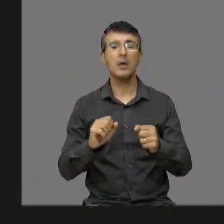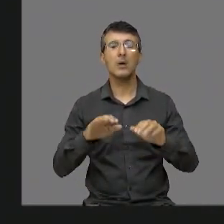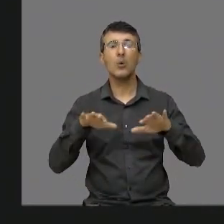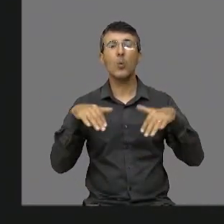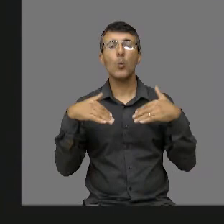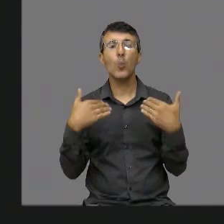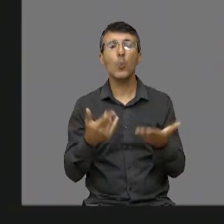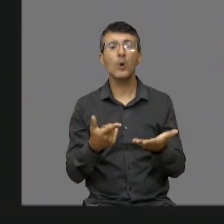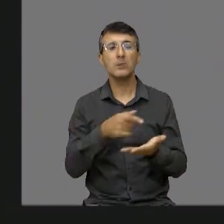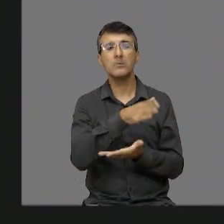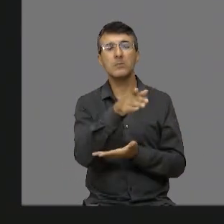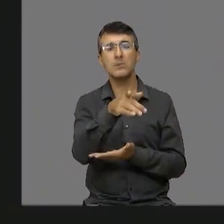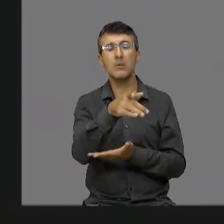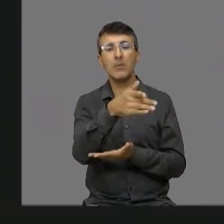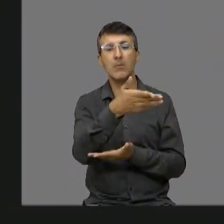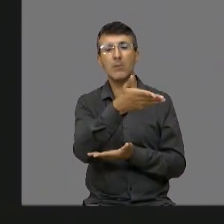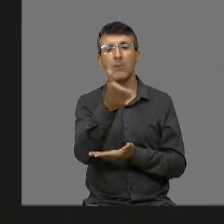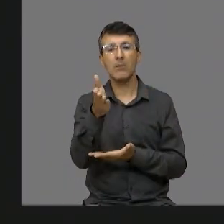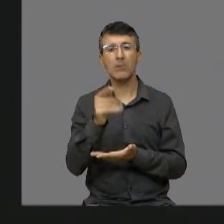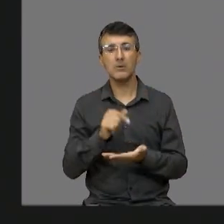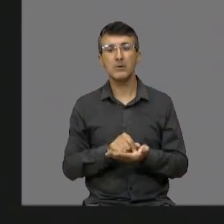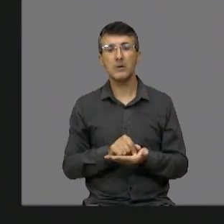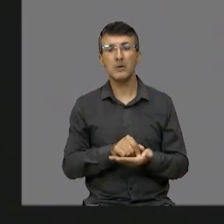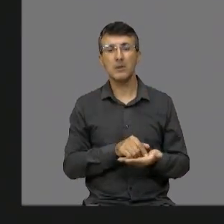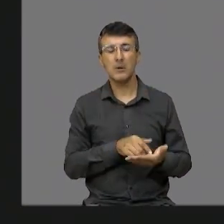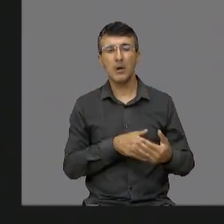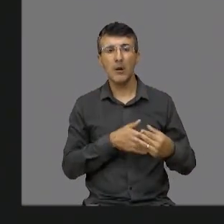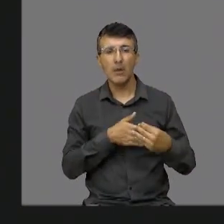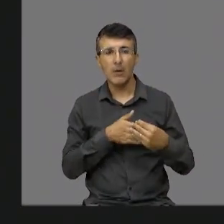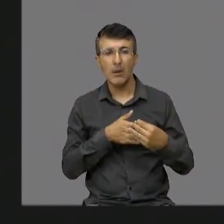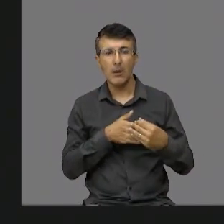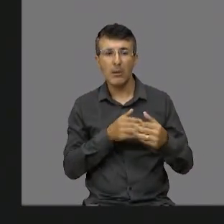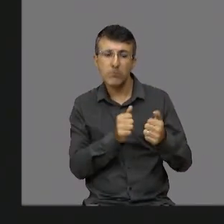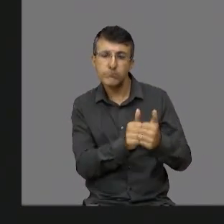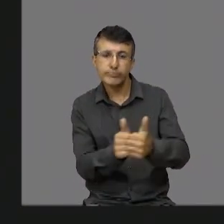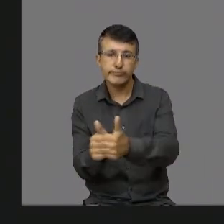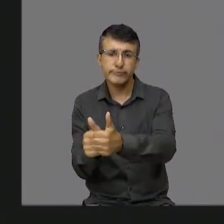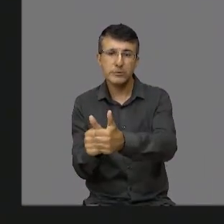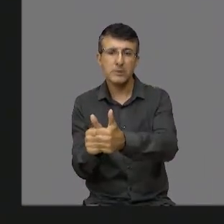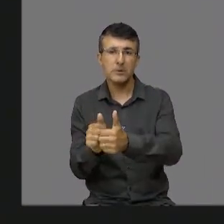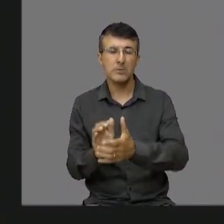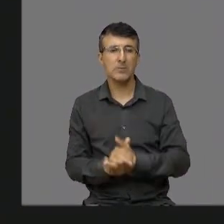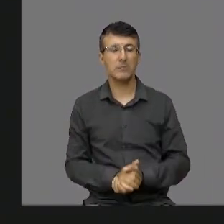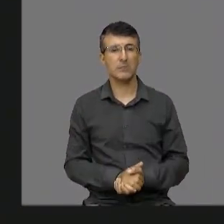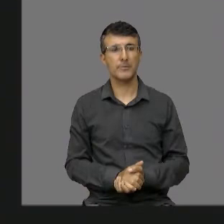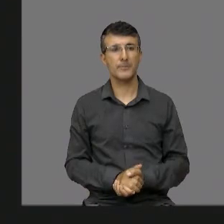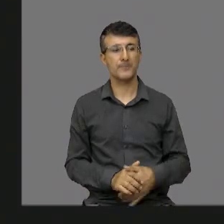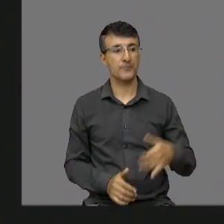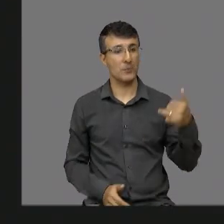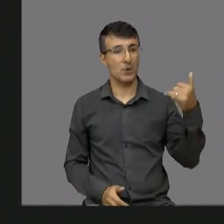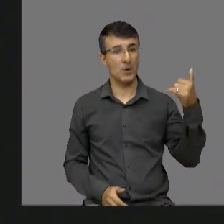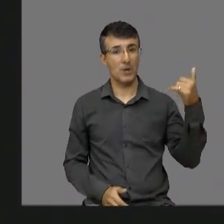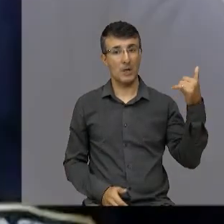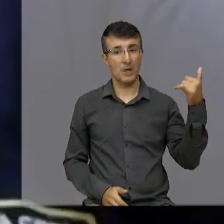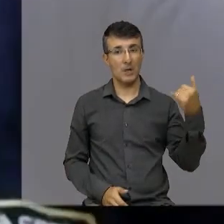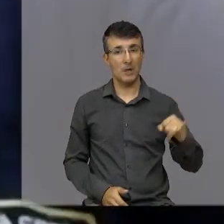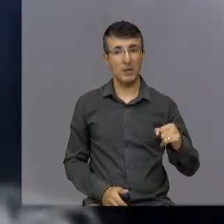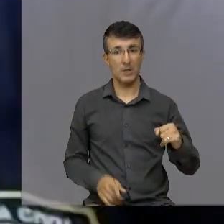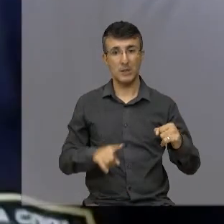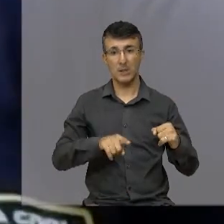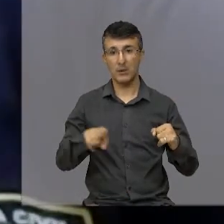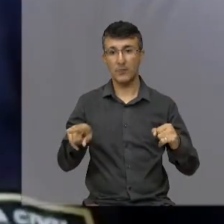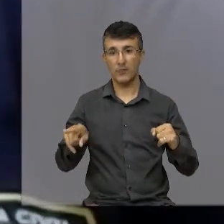abrigo? Vocês acompanham todo esse processo da mulher? Se ela for ser abrigada, sim.